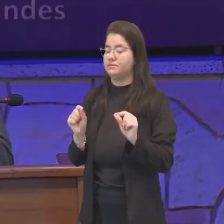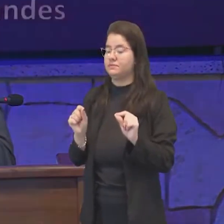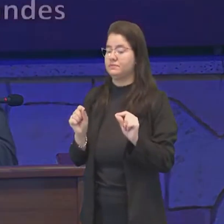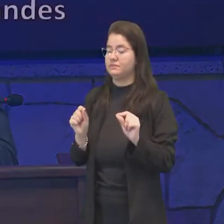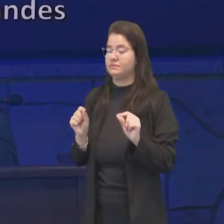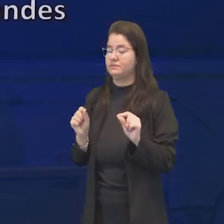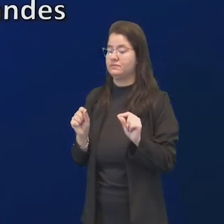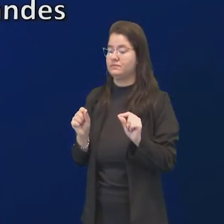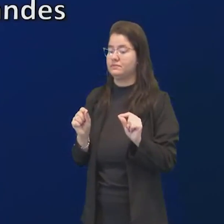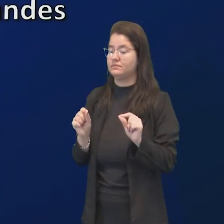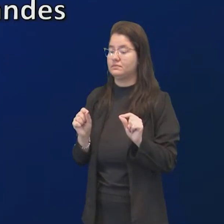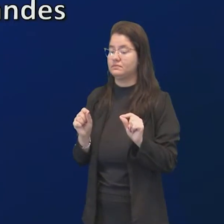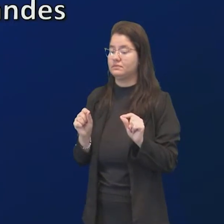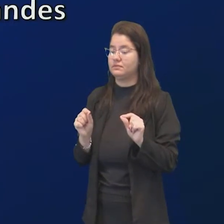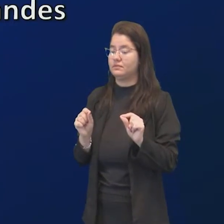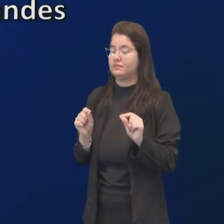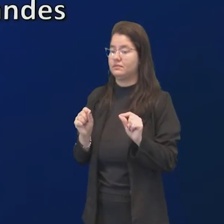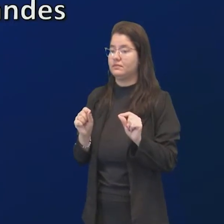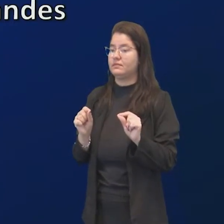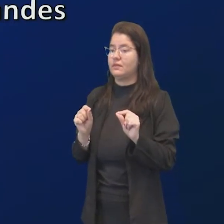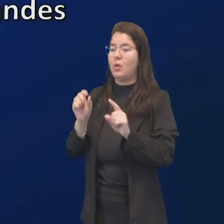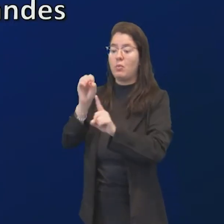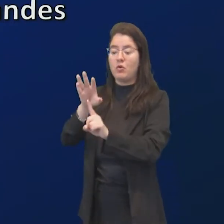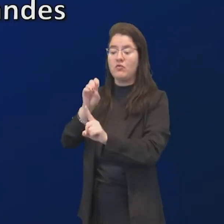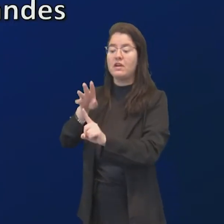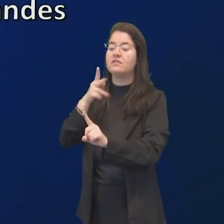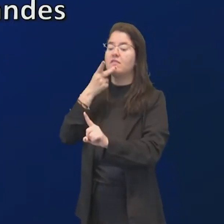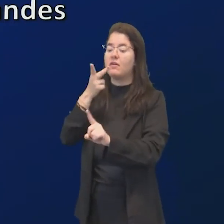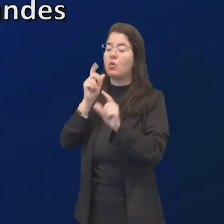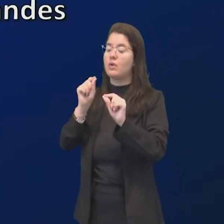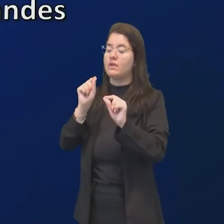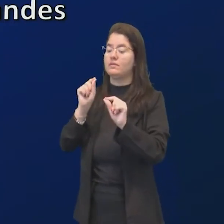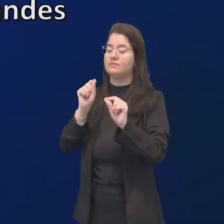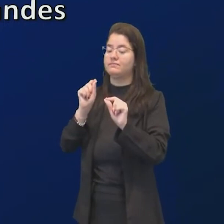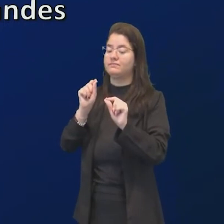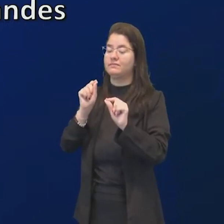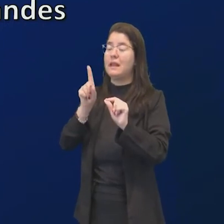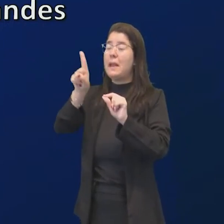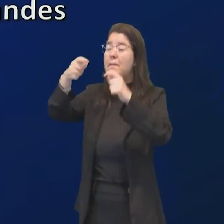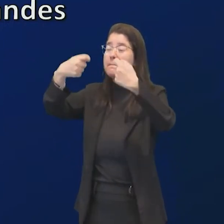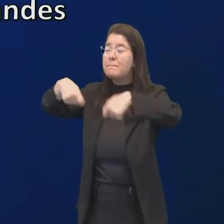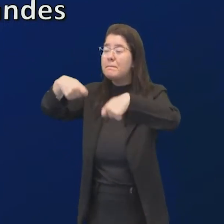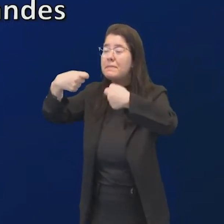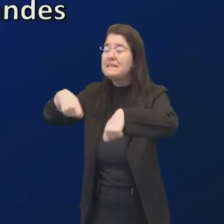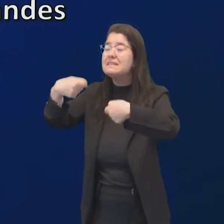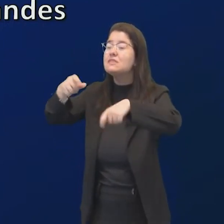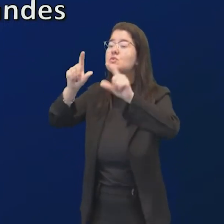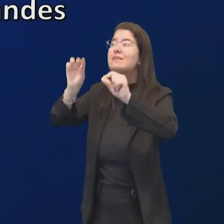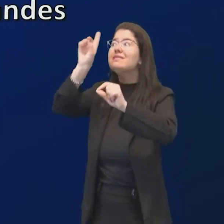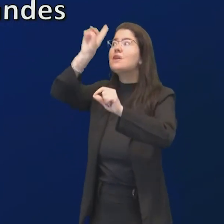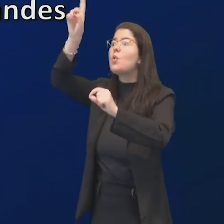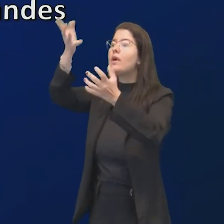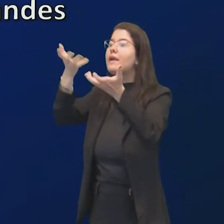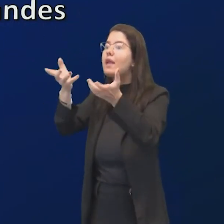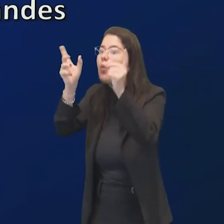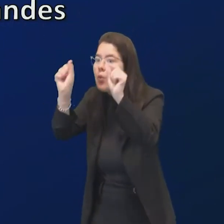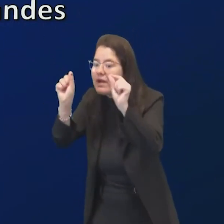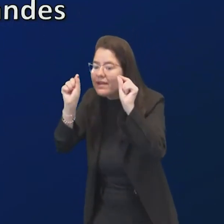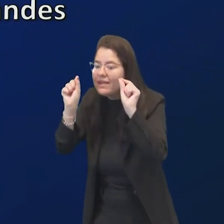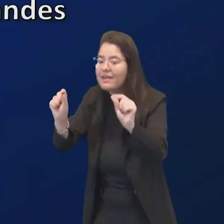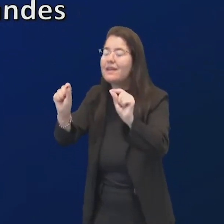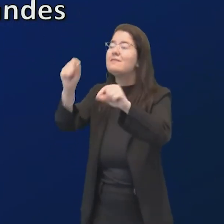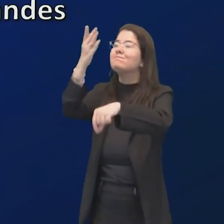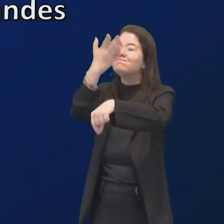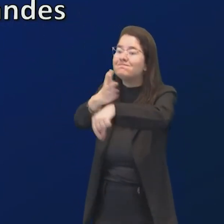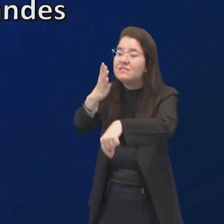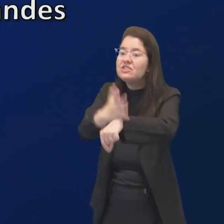Ele te declarou ao homem o que é bom, e que é o que o Senhor pede de ti, que